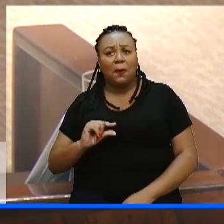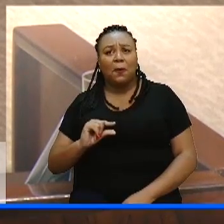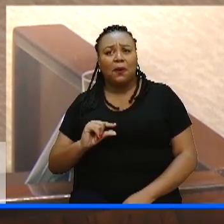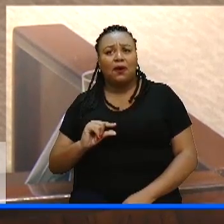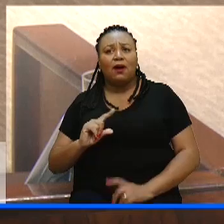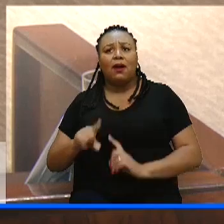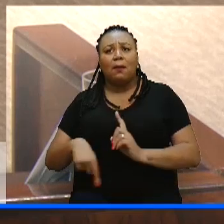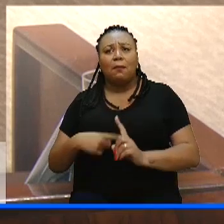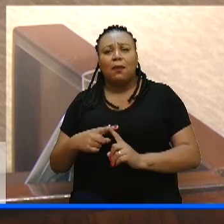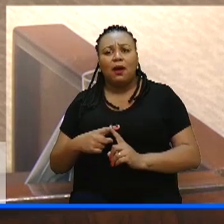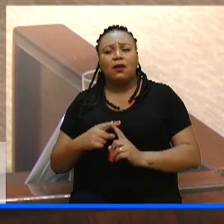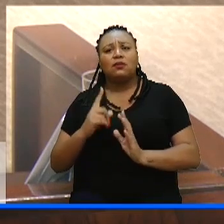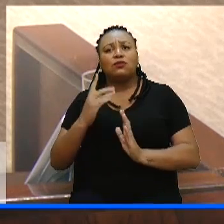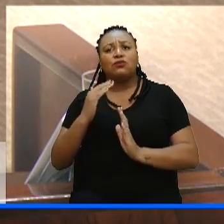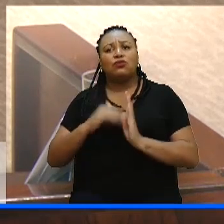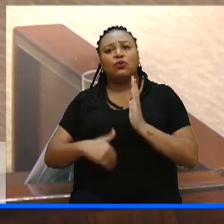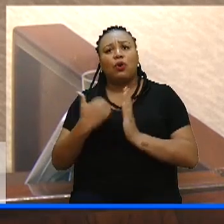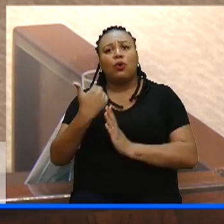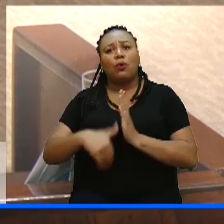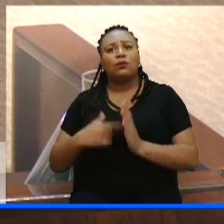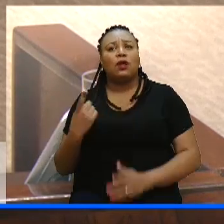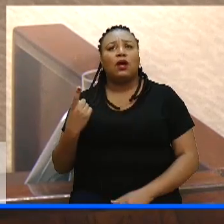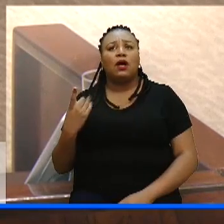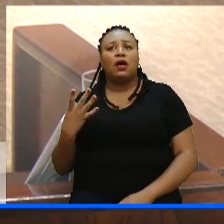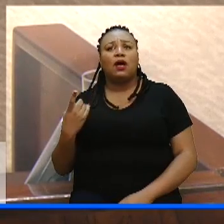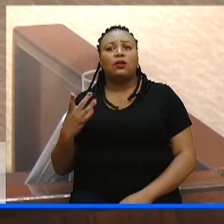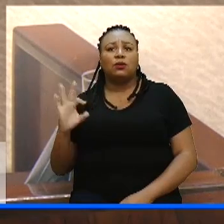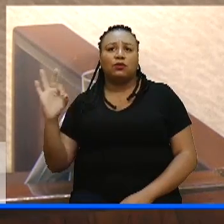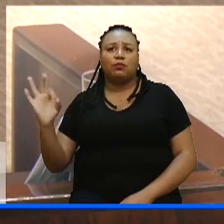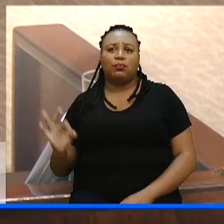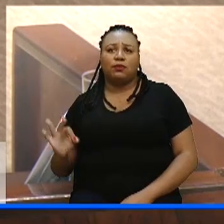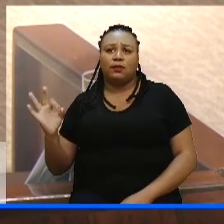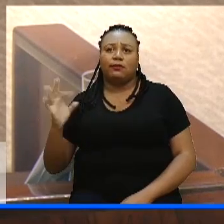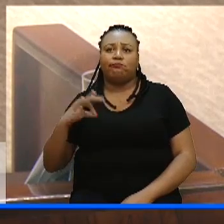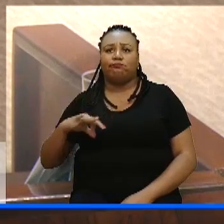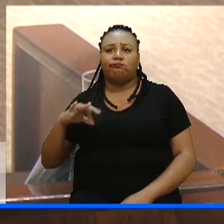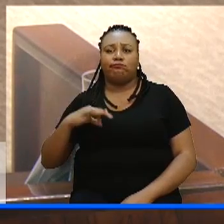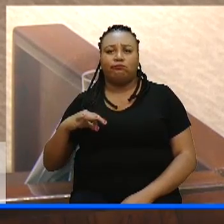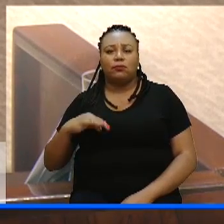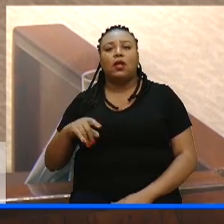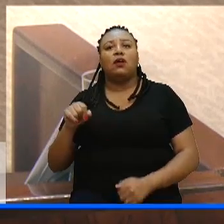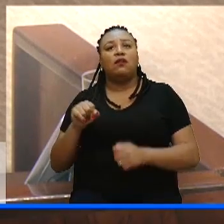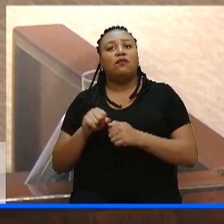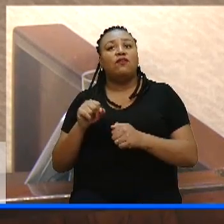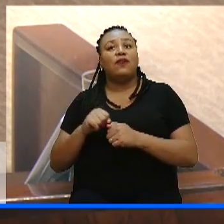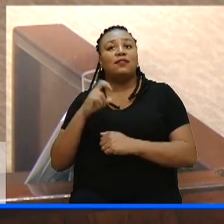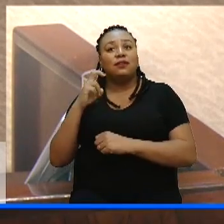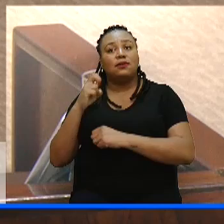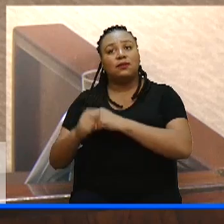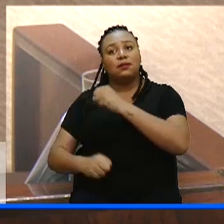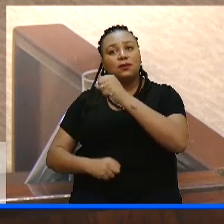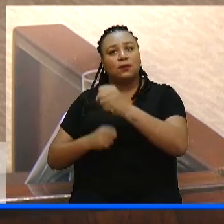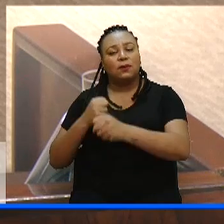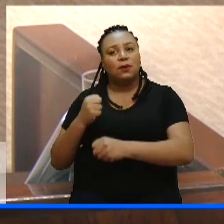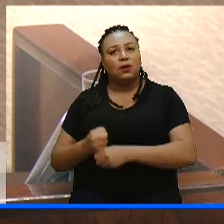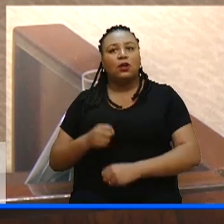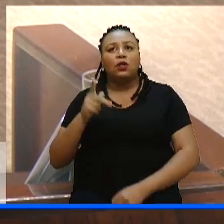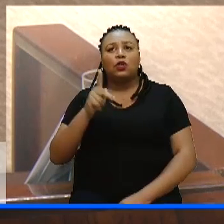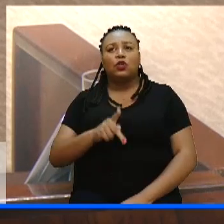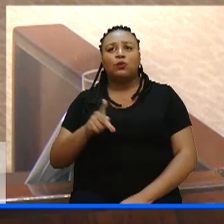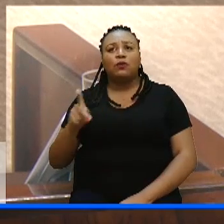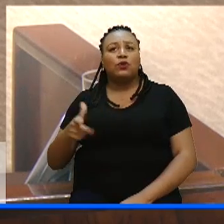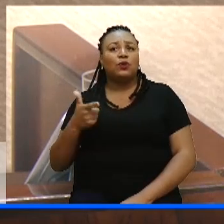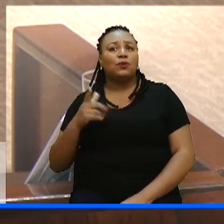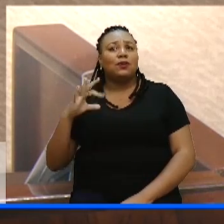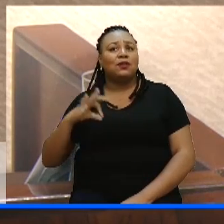terão um confisco de 14 por cento dos seus salários a fase cinco anos que o magistério não tem um